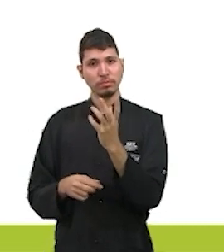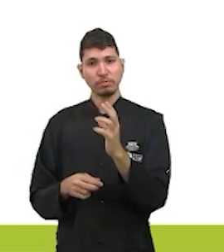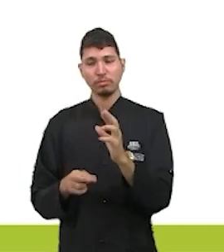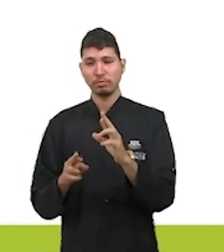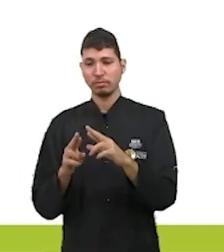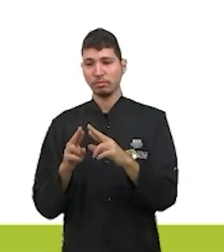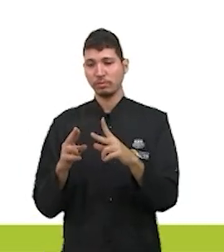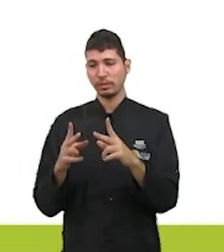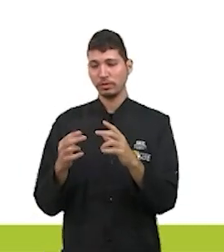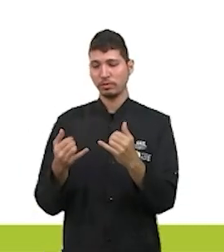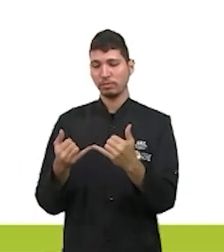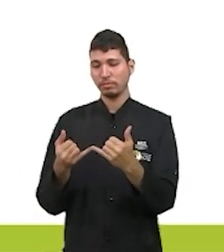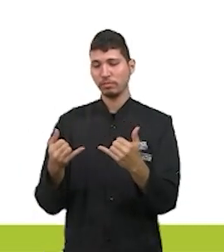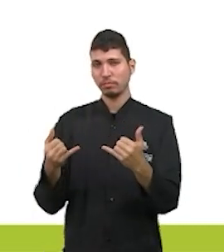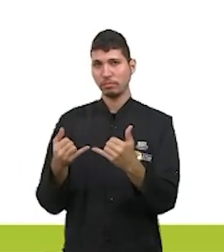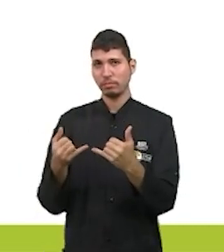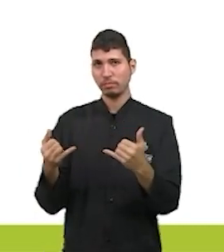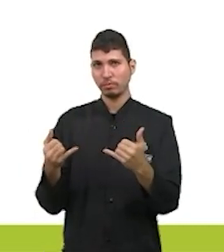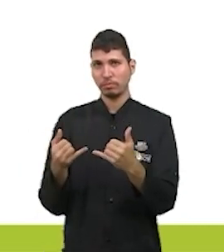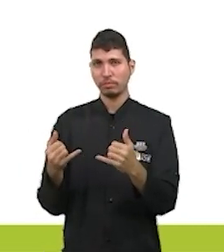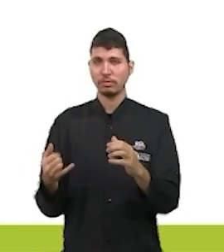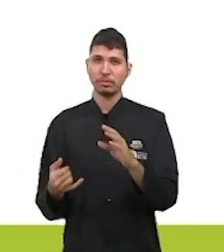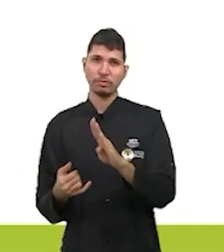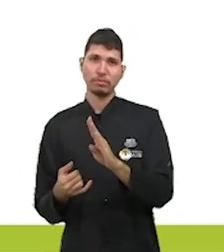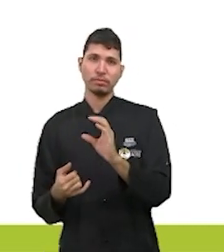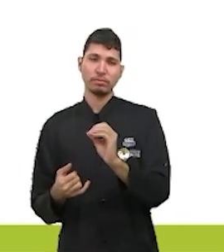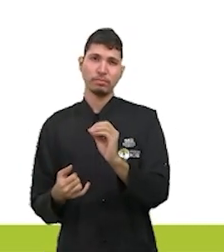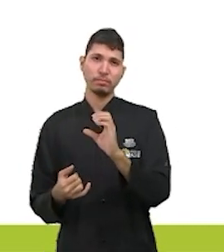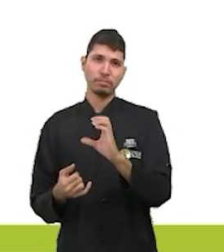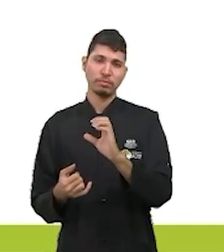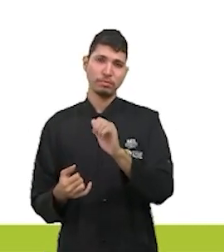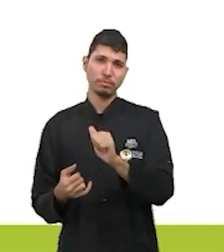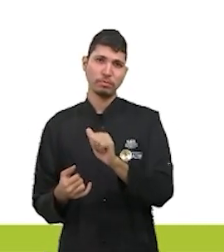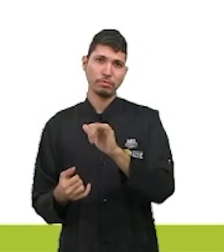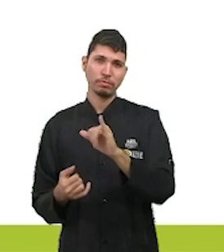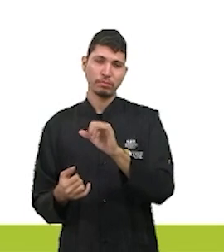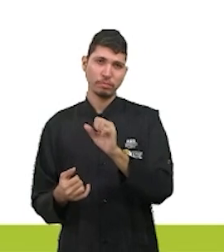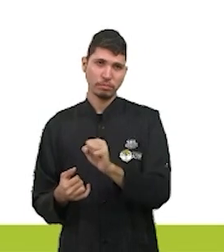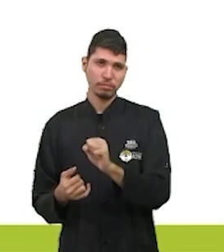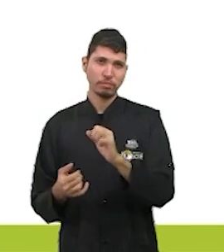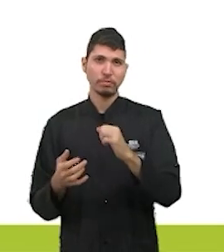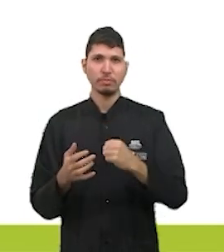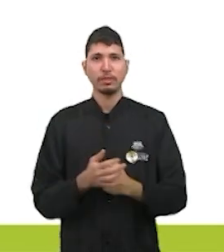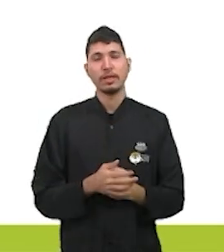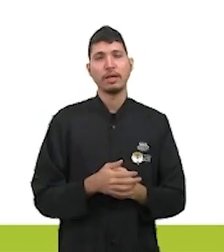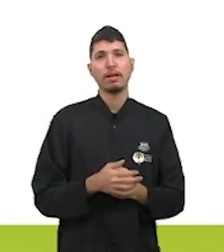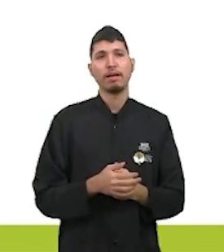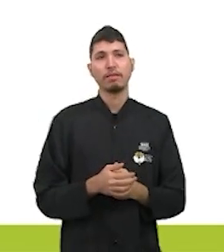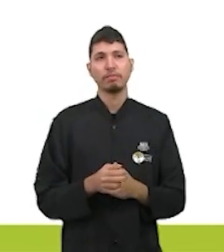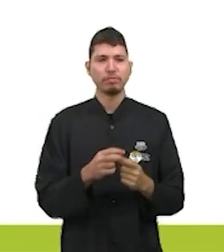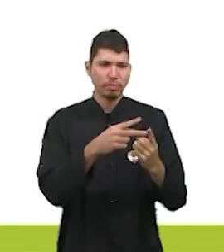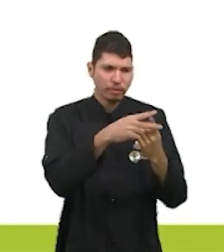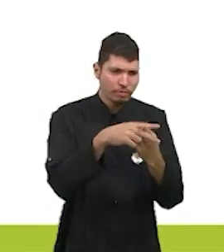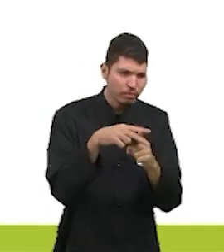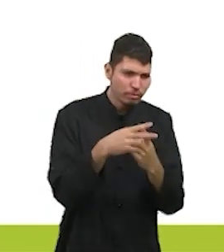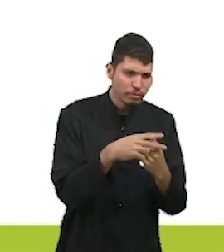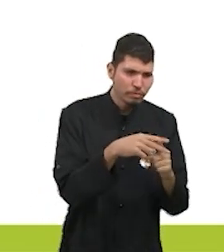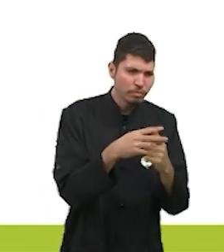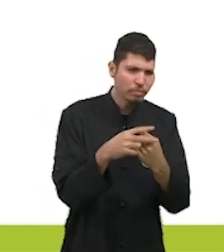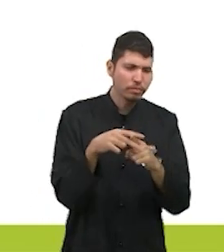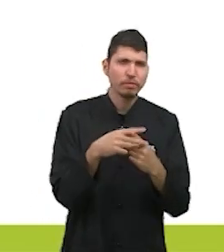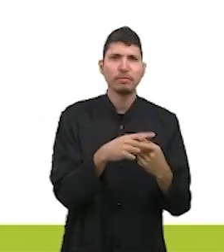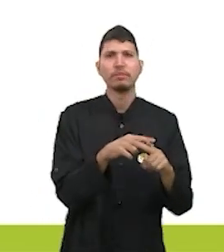diferentes fios e bocais. Perto do anoitecer, iniciaram a instalação e verificaram que